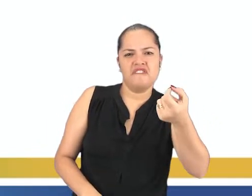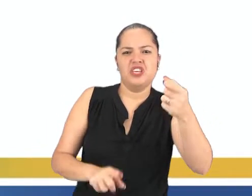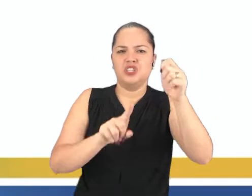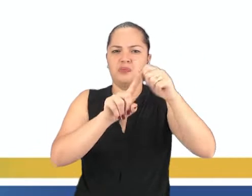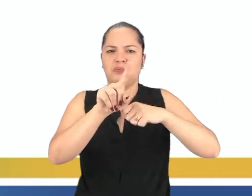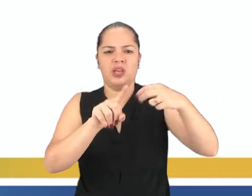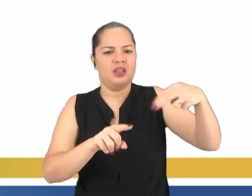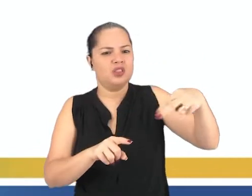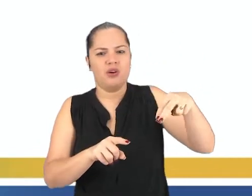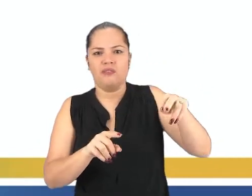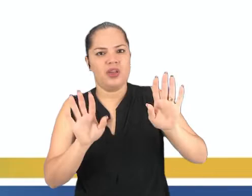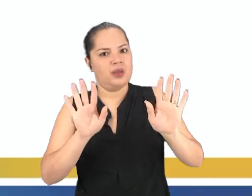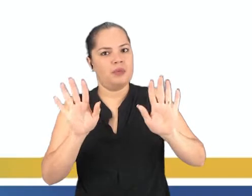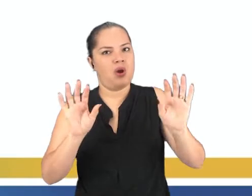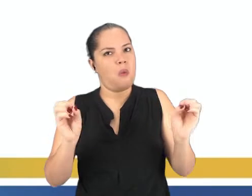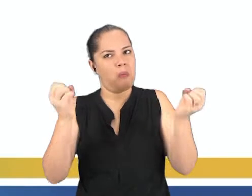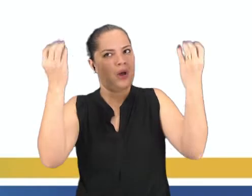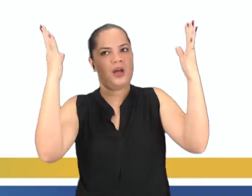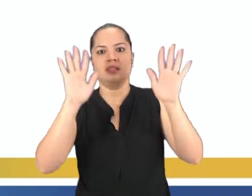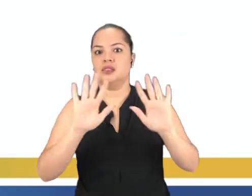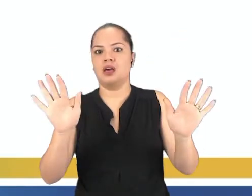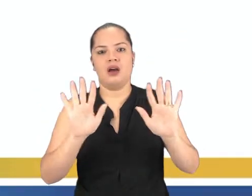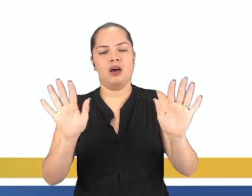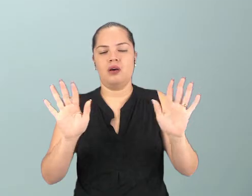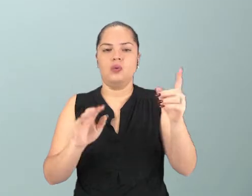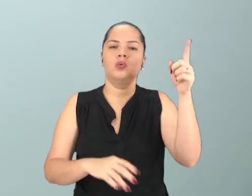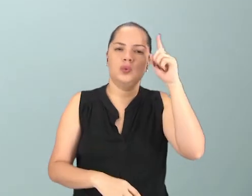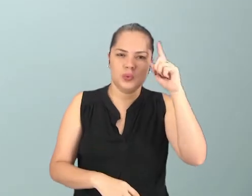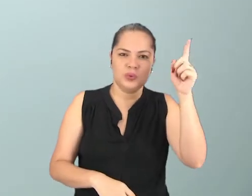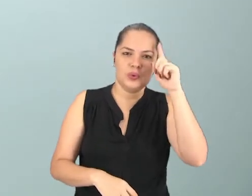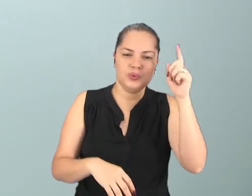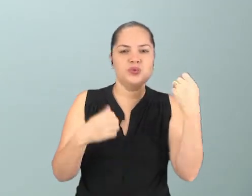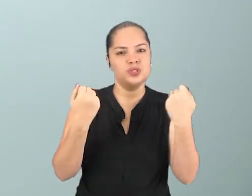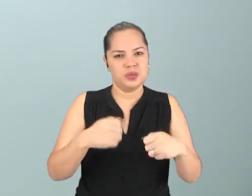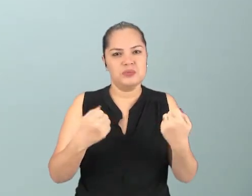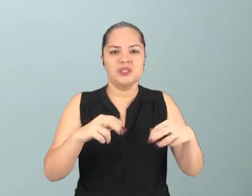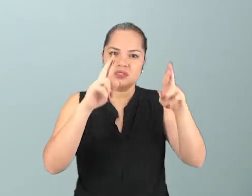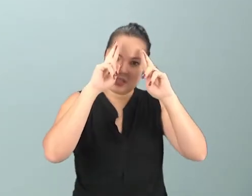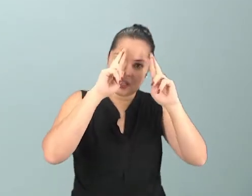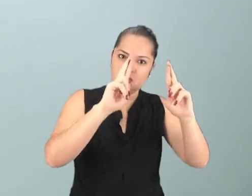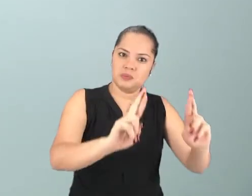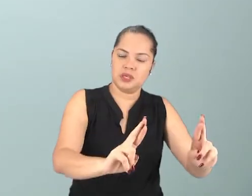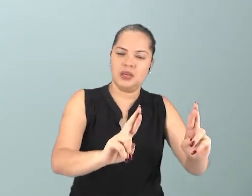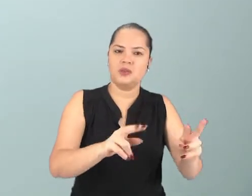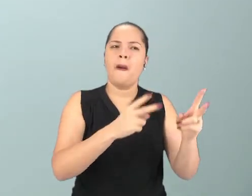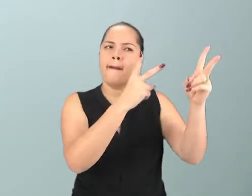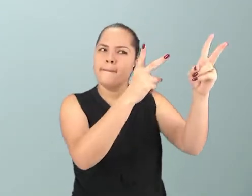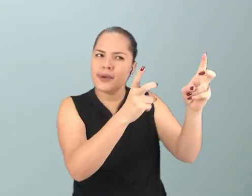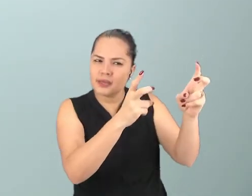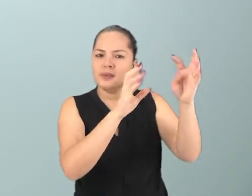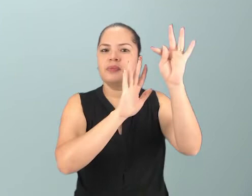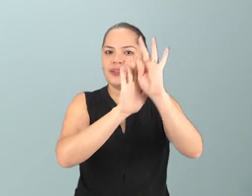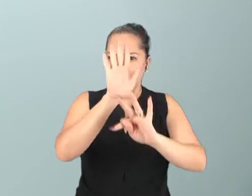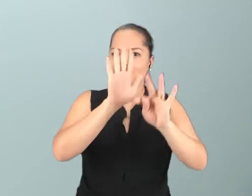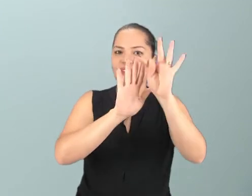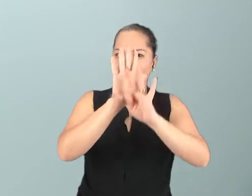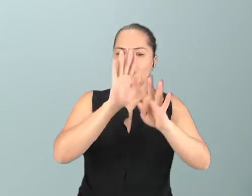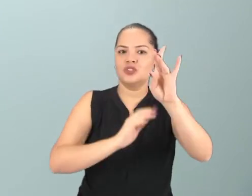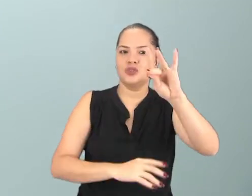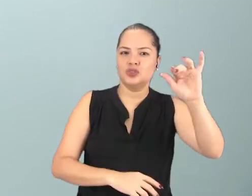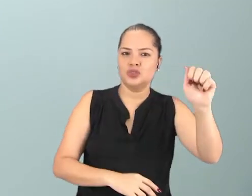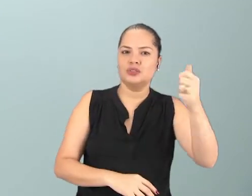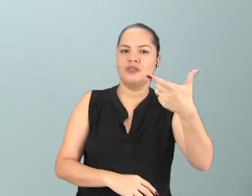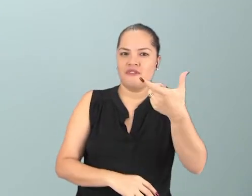data em que se comemora o Dia da Consciência Negra. Então, vocês perceberam, né? Segundo o texto, texto, essa data do dia 20